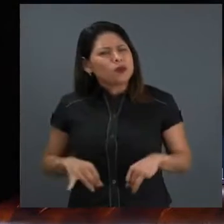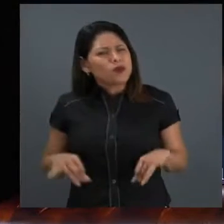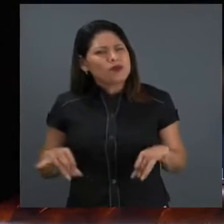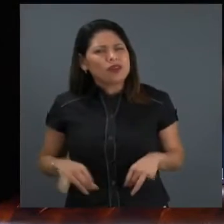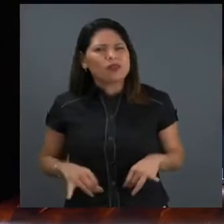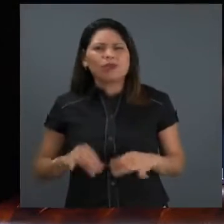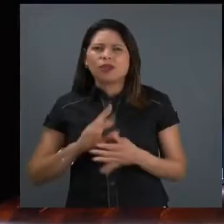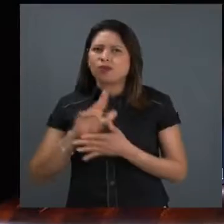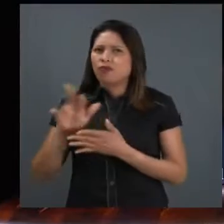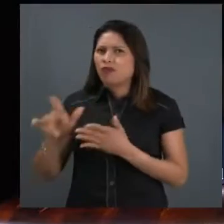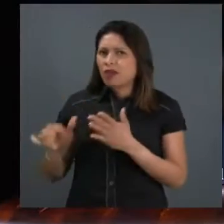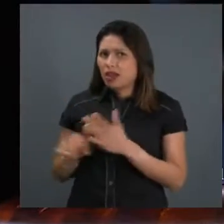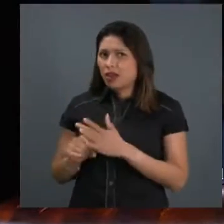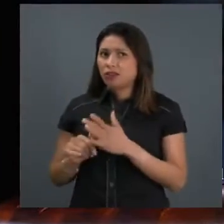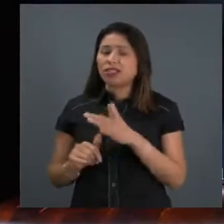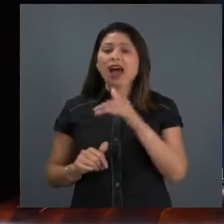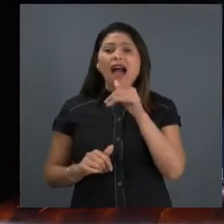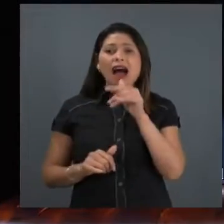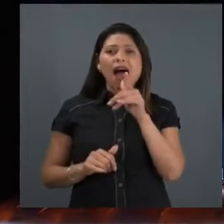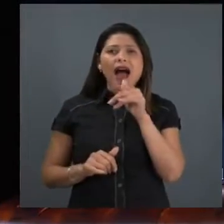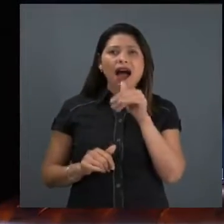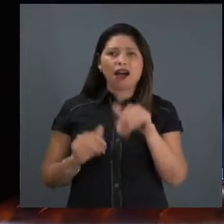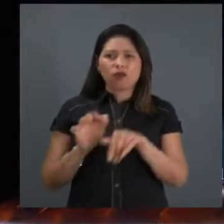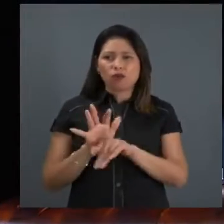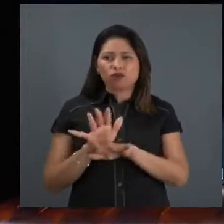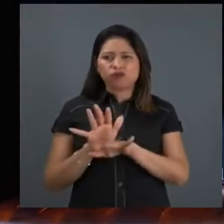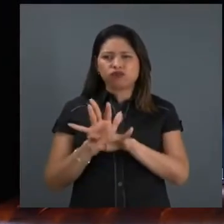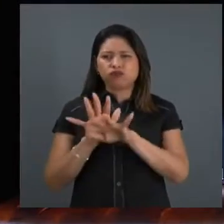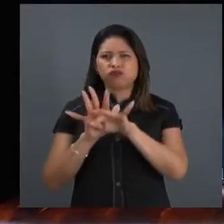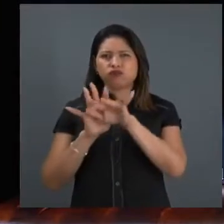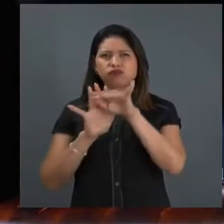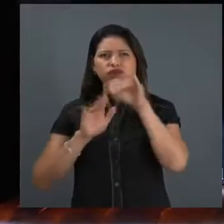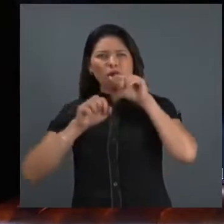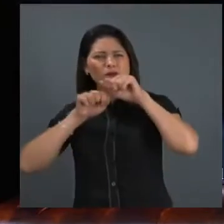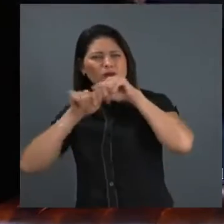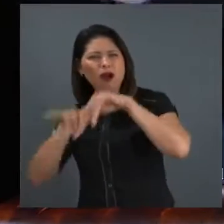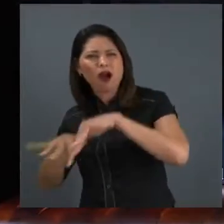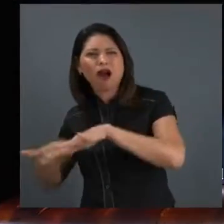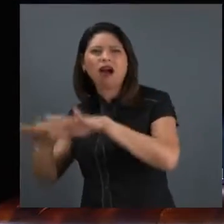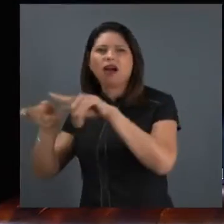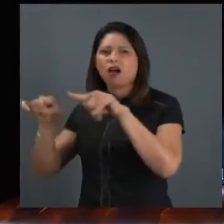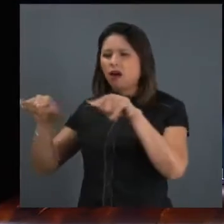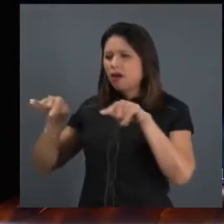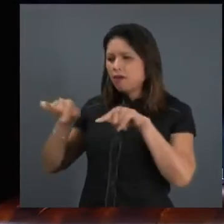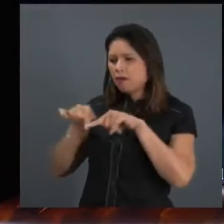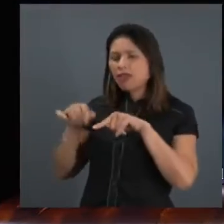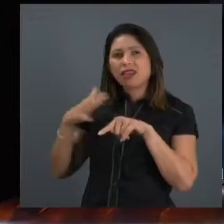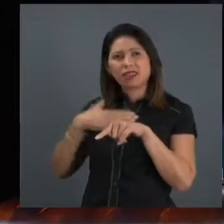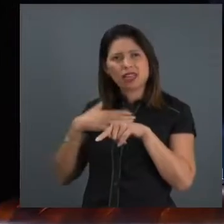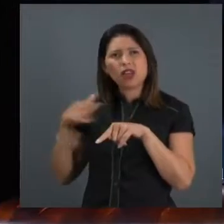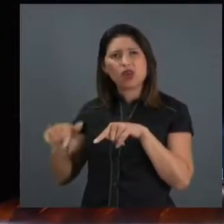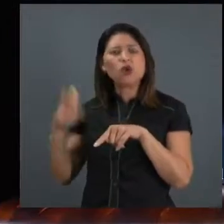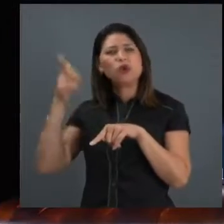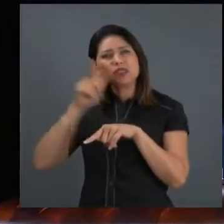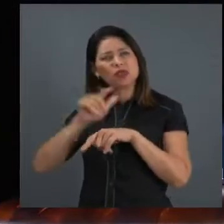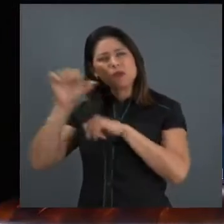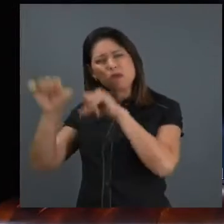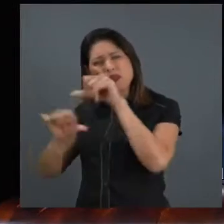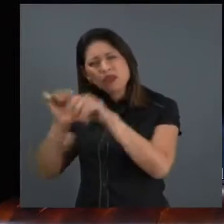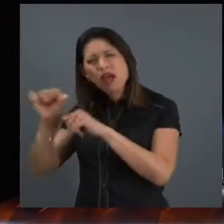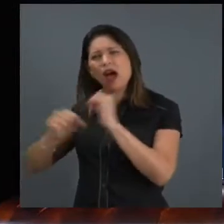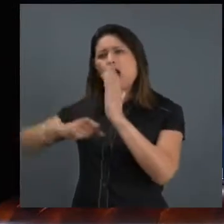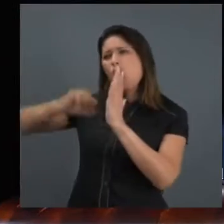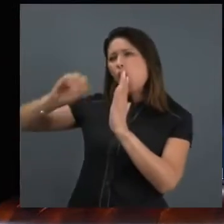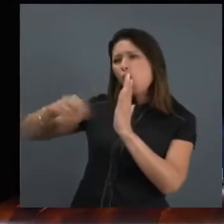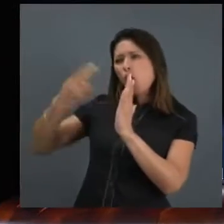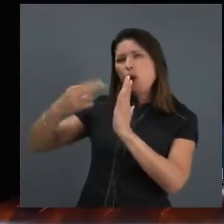A água invadiu o meu escritório, mas e daí? Eu posso mandar pintar, eu posso mandar tirar, mudar o piso se eu quiser, mas pense aqueles